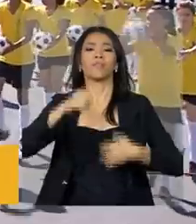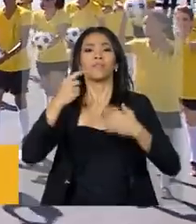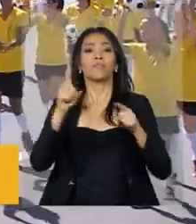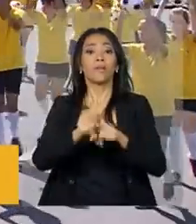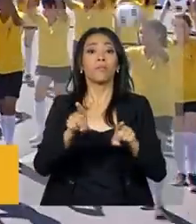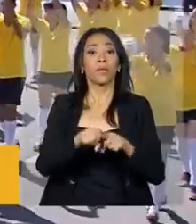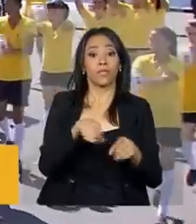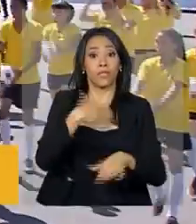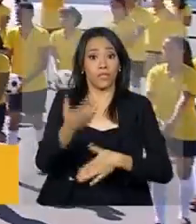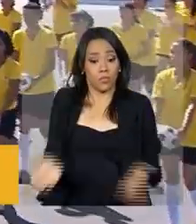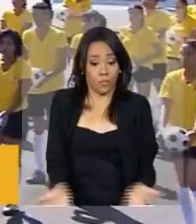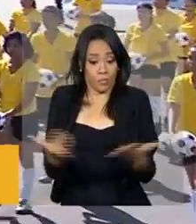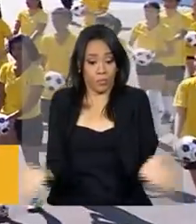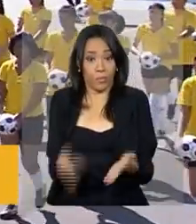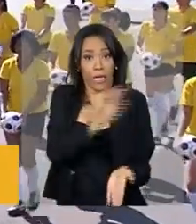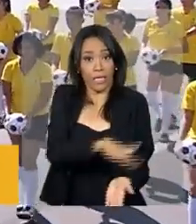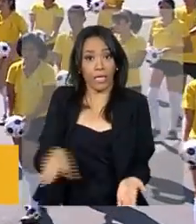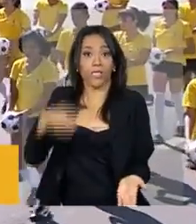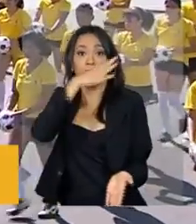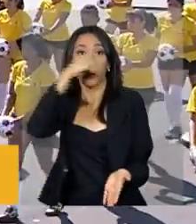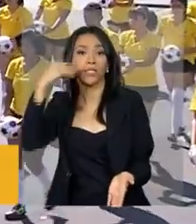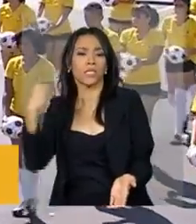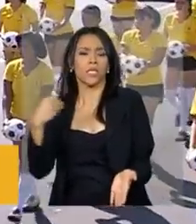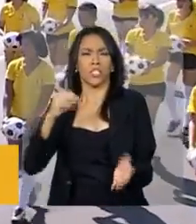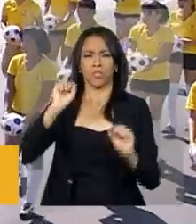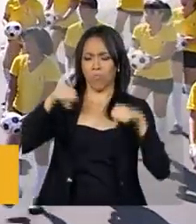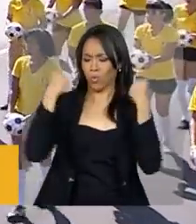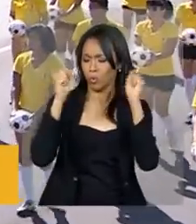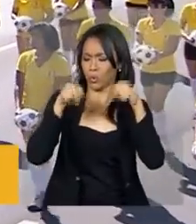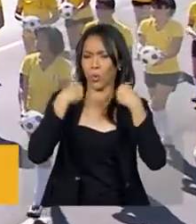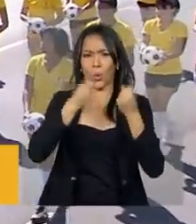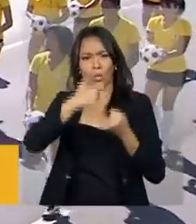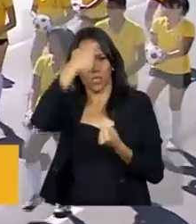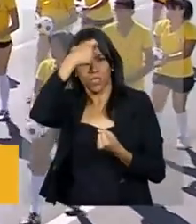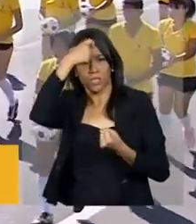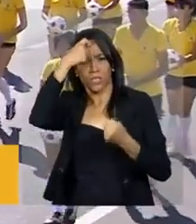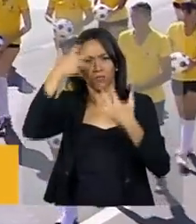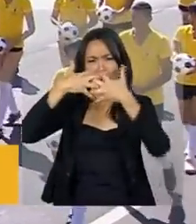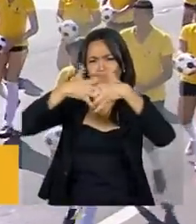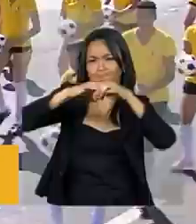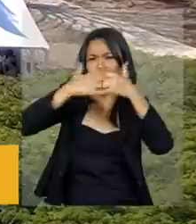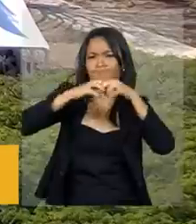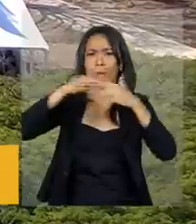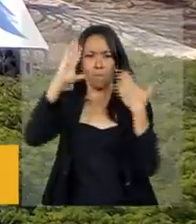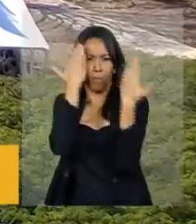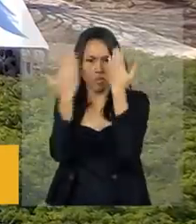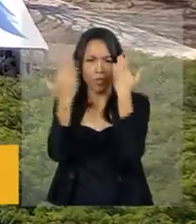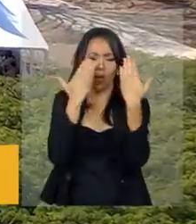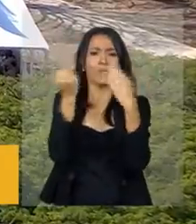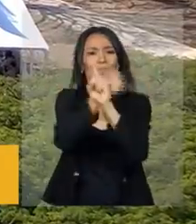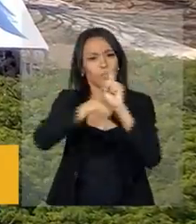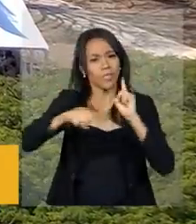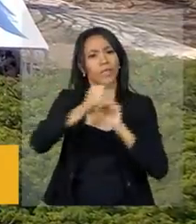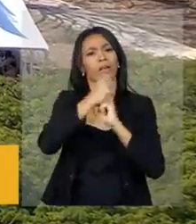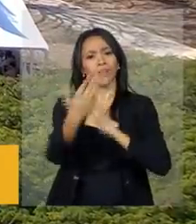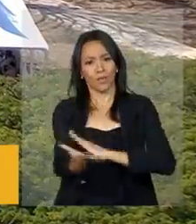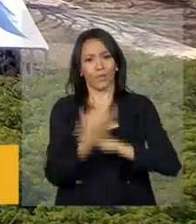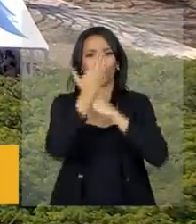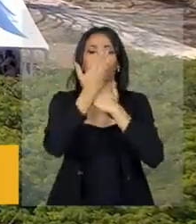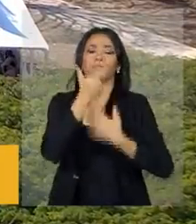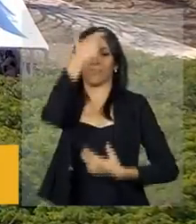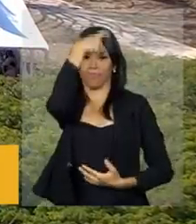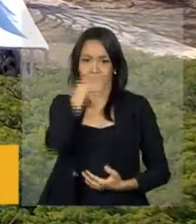adolescente. Desenvolve habilidades físicas, motoras, cognitivas, psicológicas e sociais.